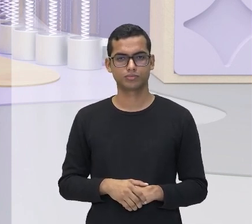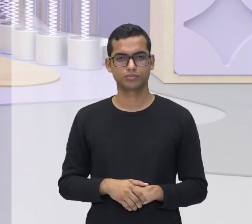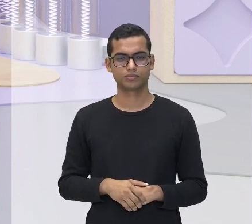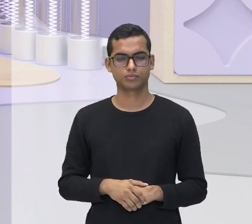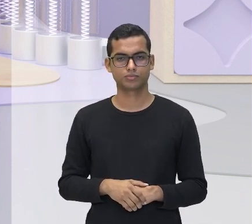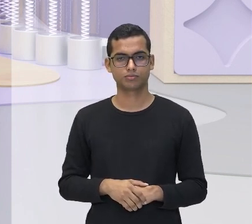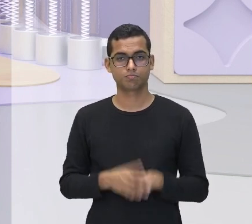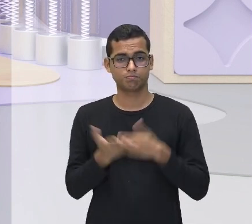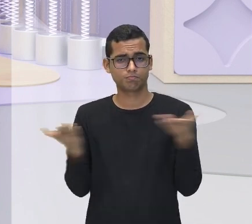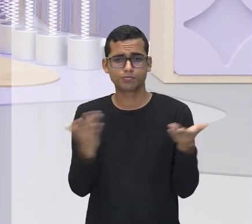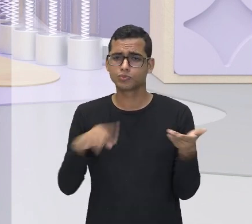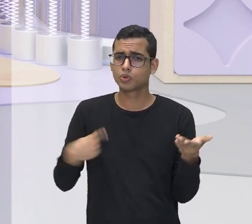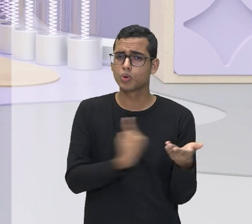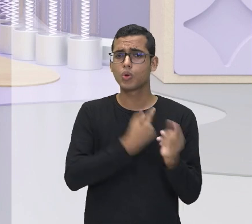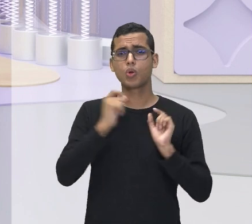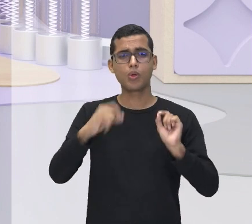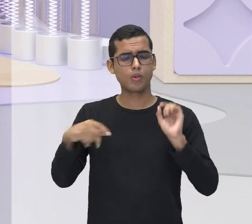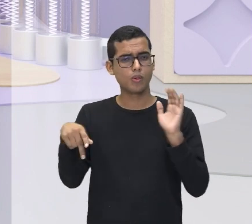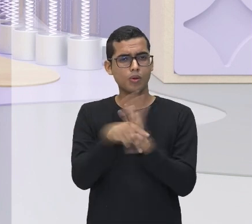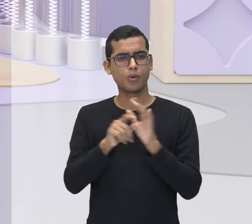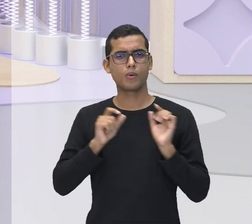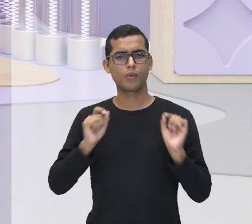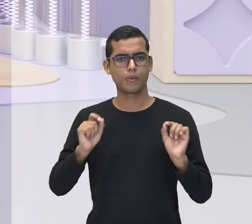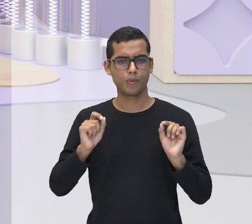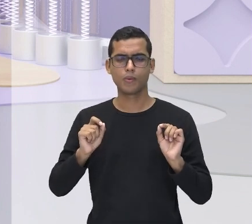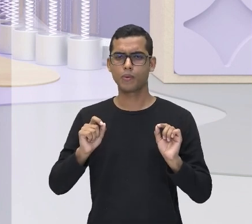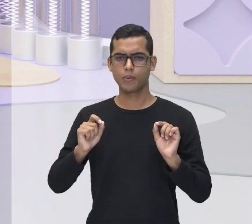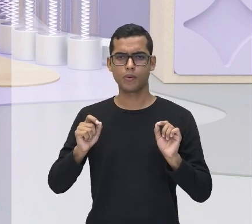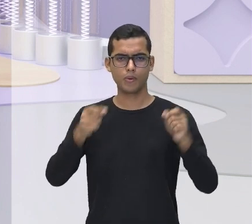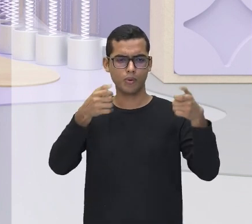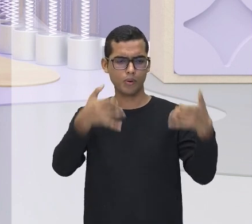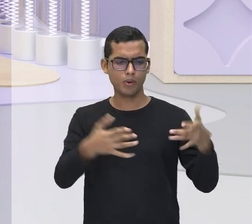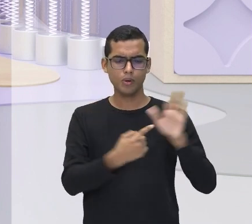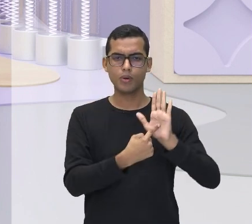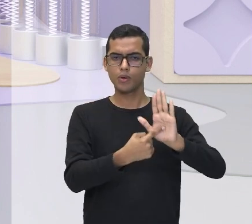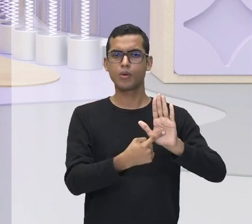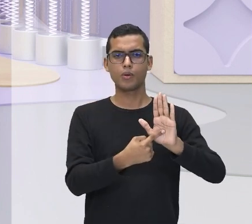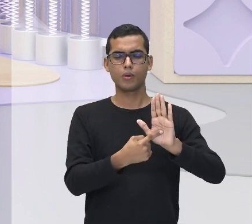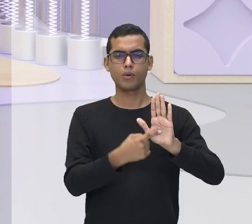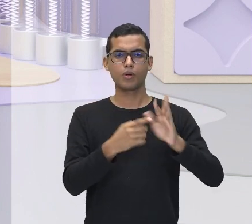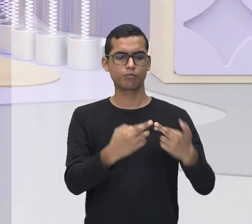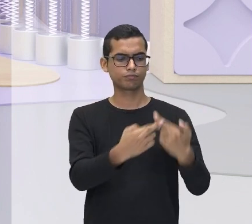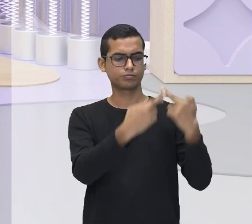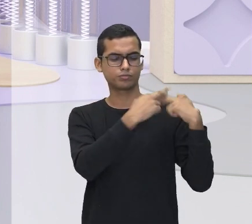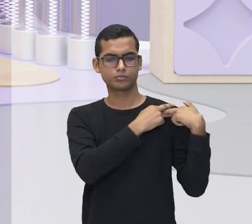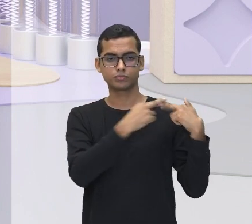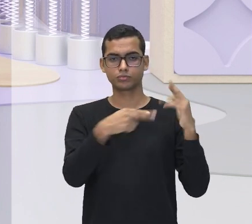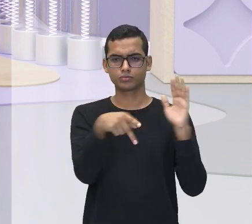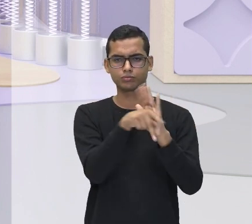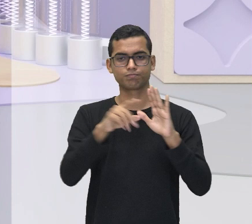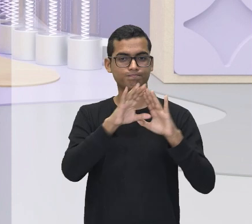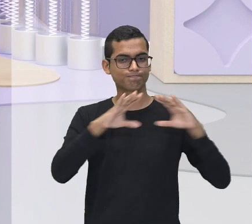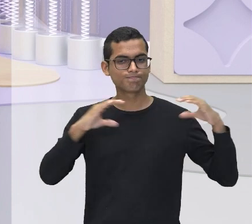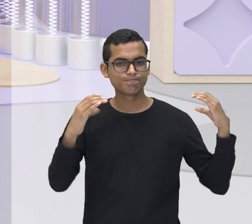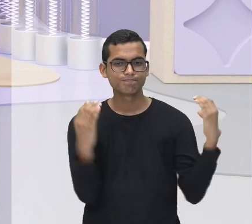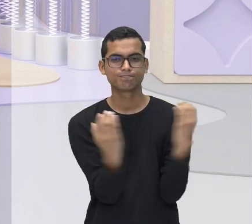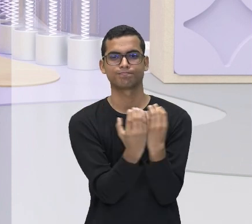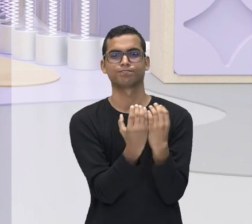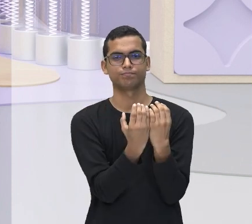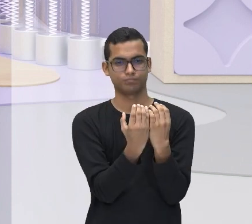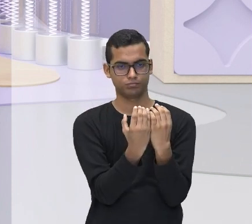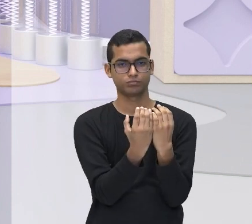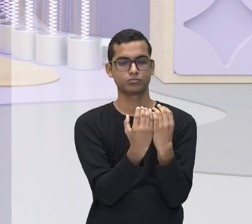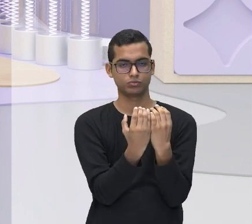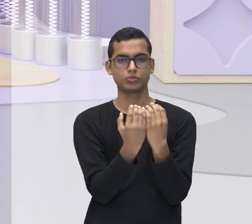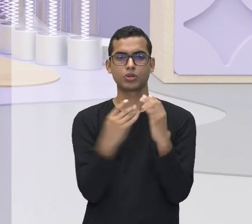agora nós vamos ver o papel da comunidade, do local de culto, aonde essas religiões